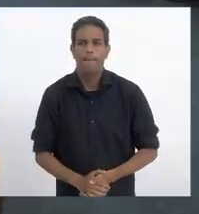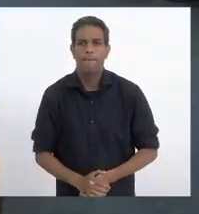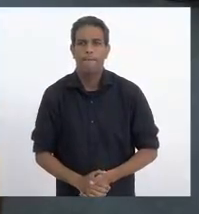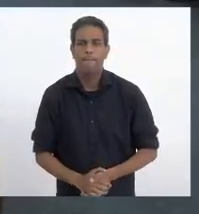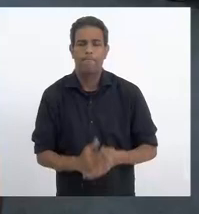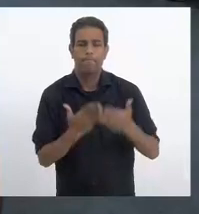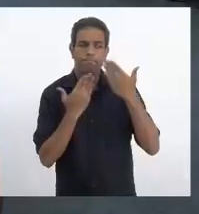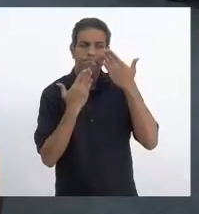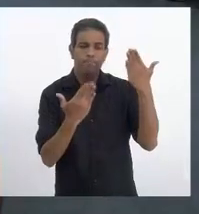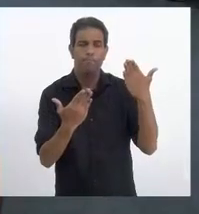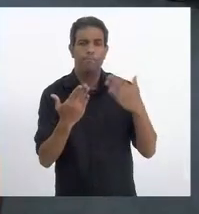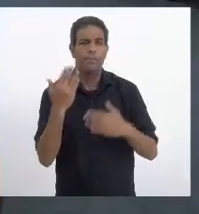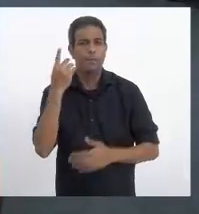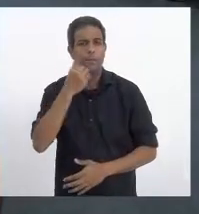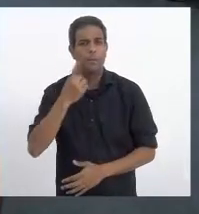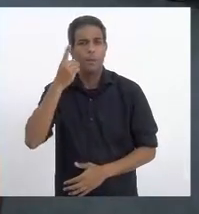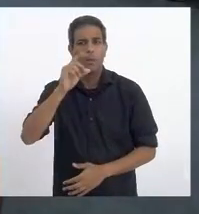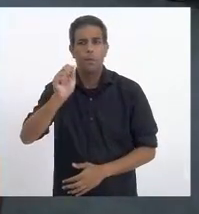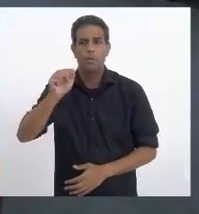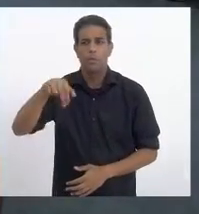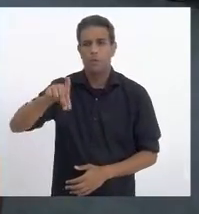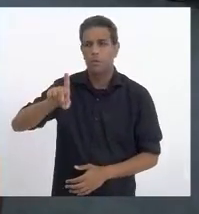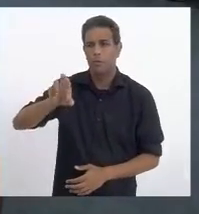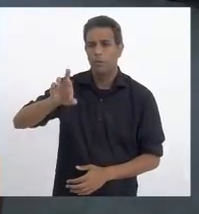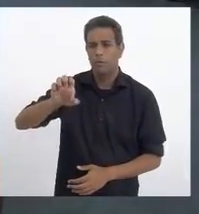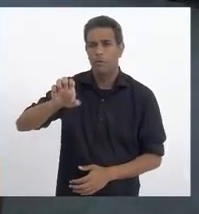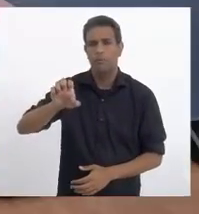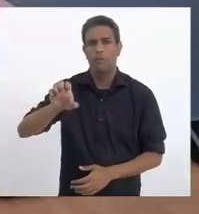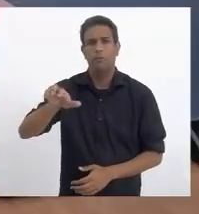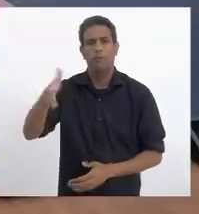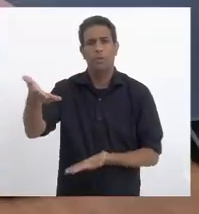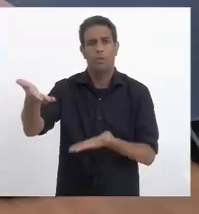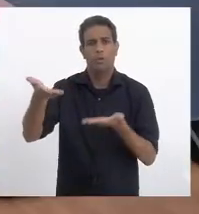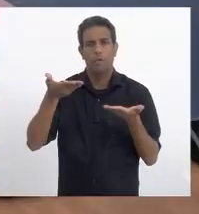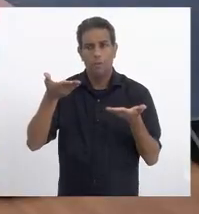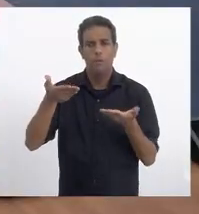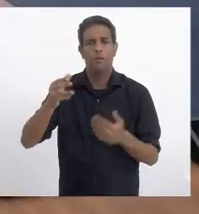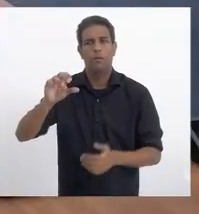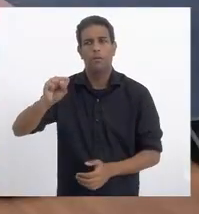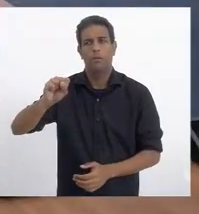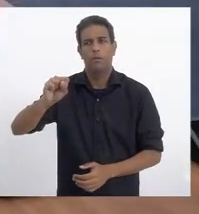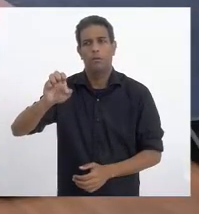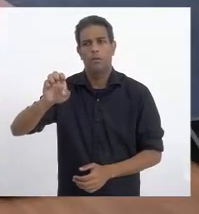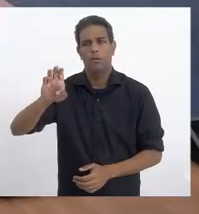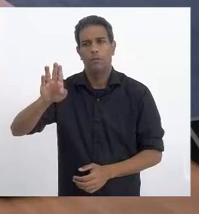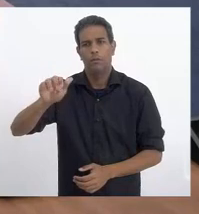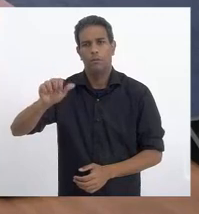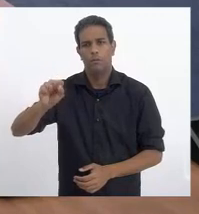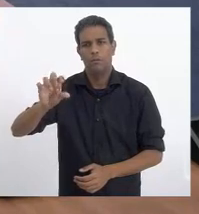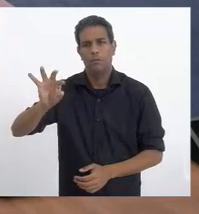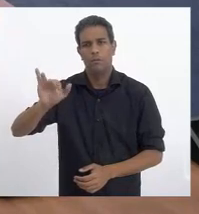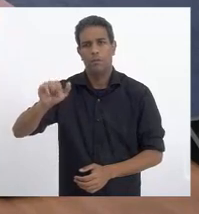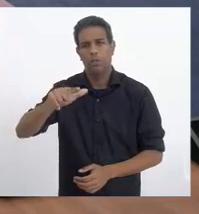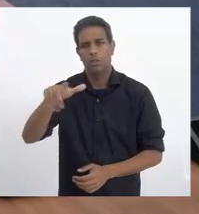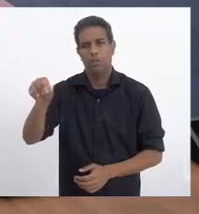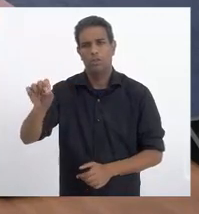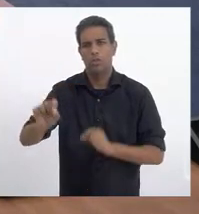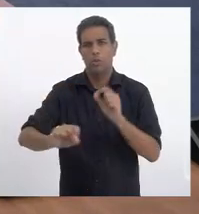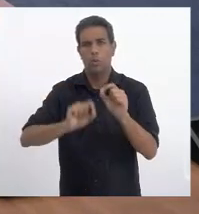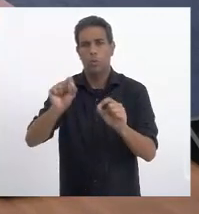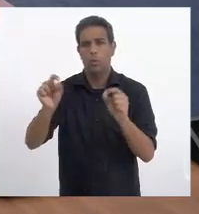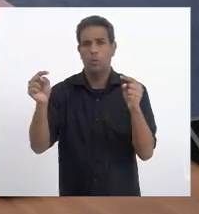obrigado Doutor André a quero chamar que o seu Sebastião o Coronel